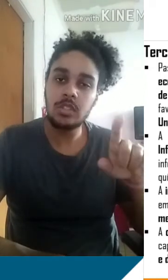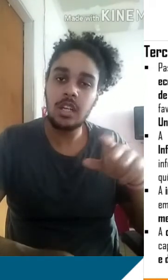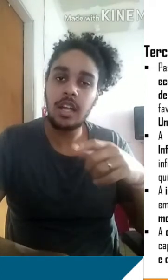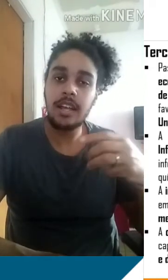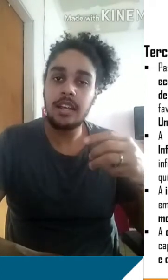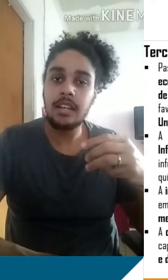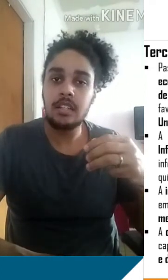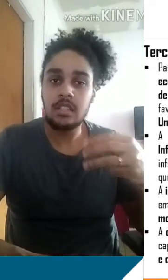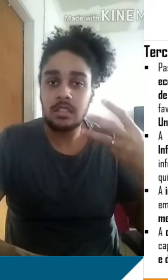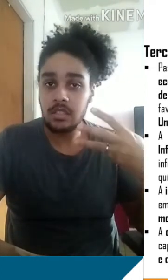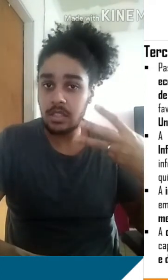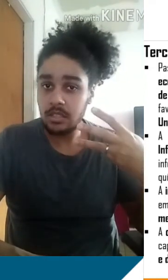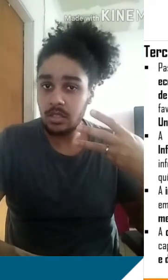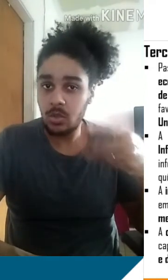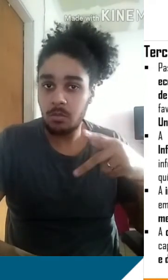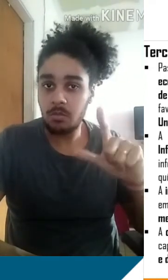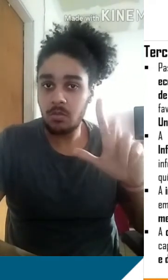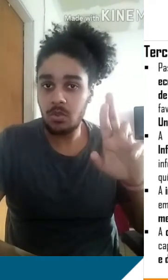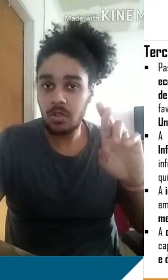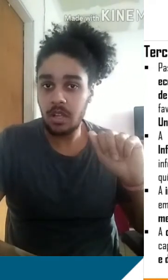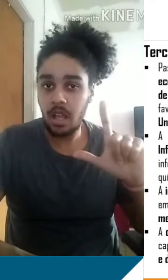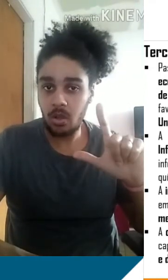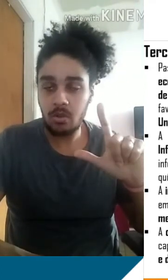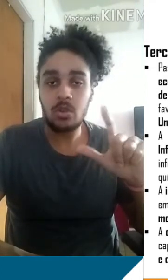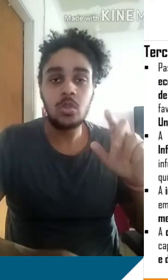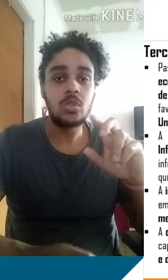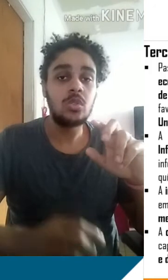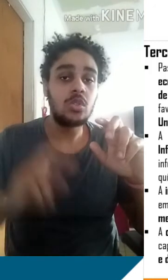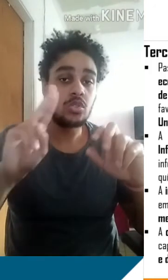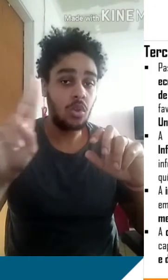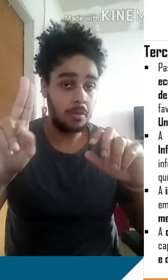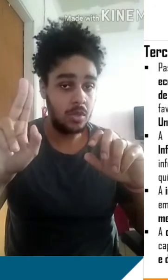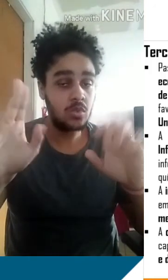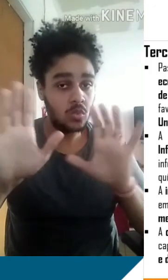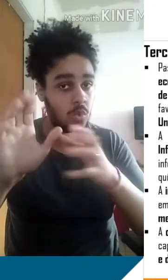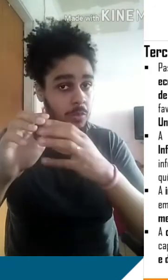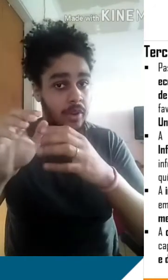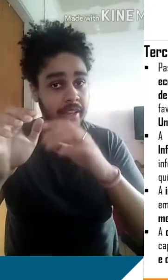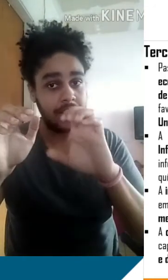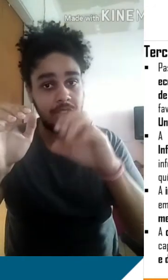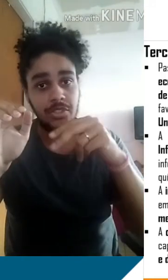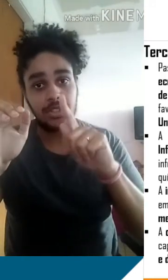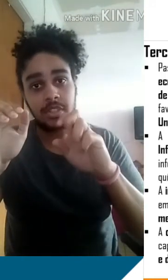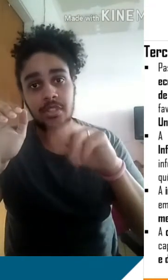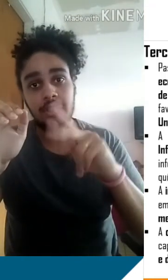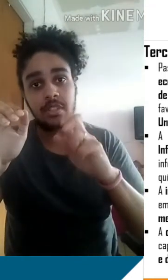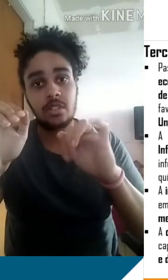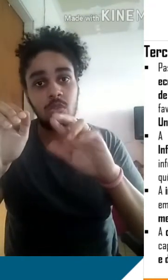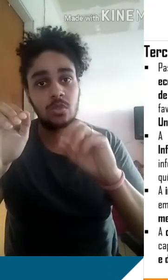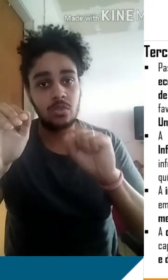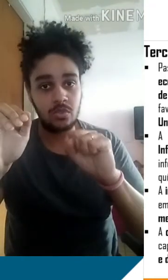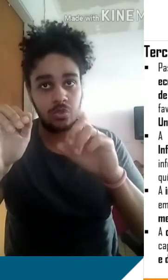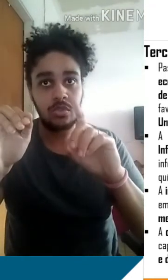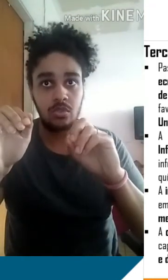dinâmica da obsolescência programada a partir dessa concepção de inovação tecnológica. E aí eu quero que você lembre comigo e você pense, né, o que seria